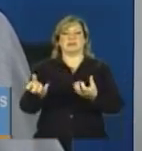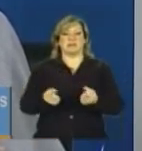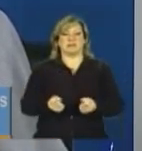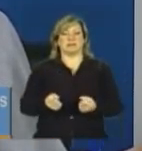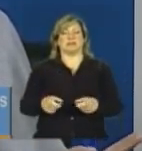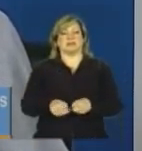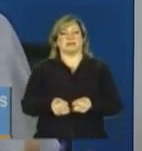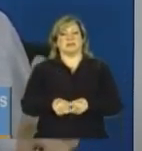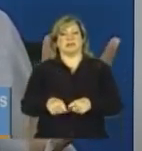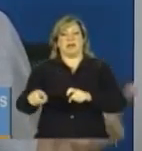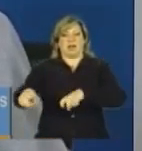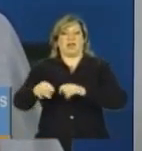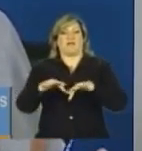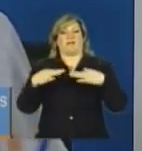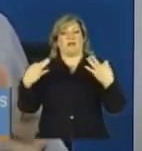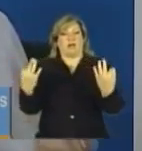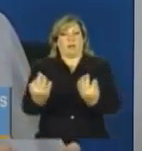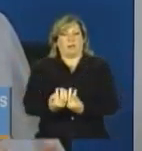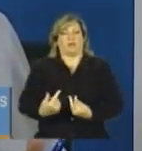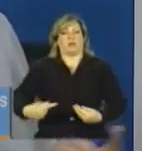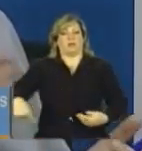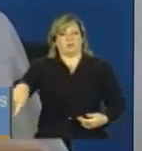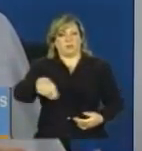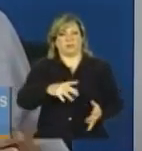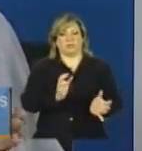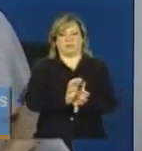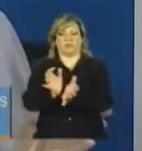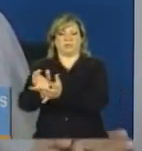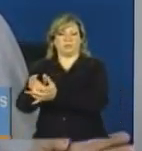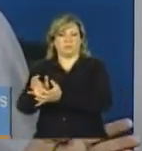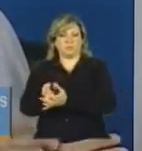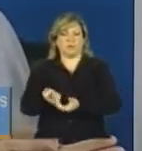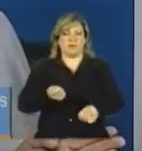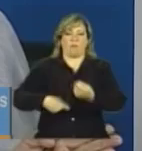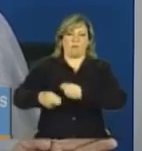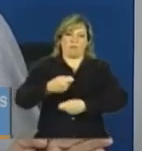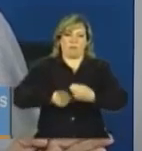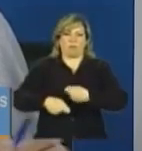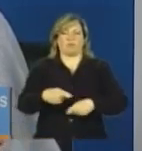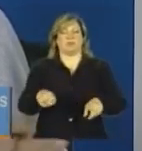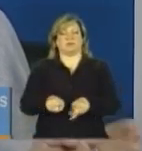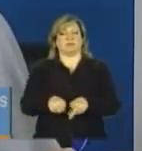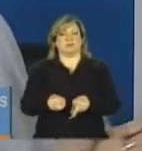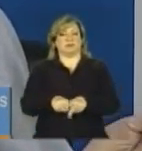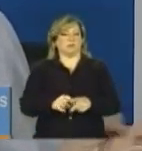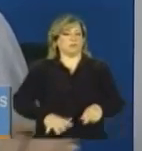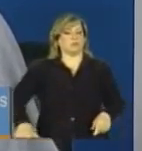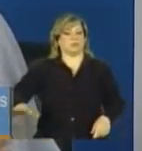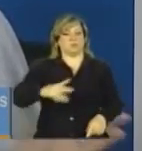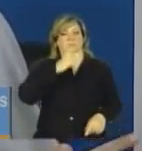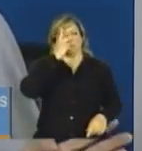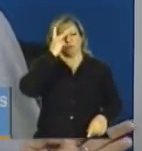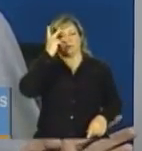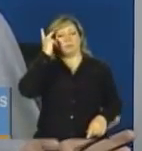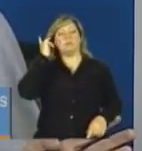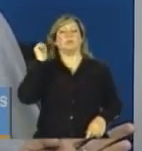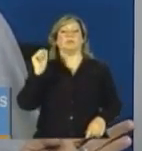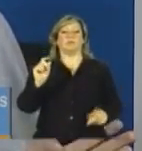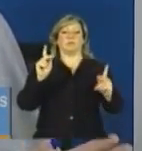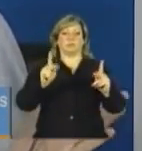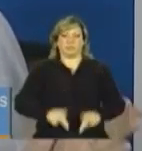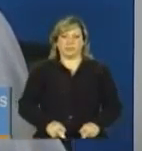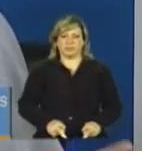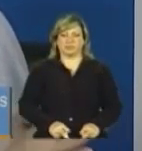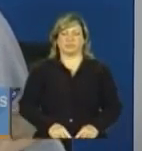também pelo lado da agricultura familiar, as entidades da agricultura familiar e olhando também para esse conjunto de público, né, que o